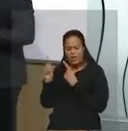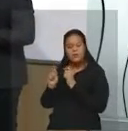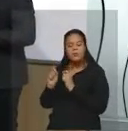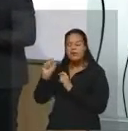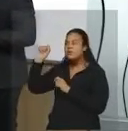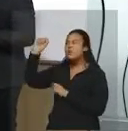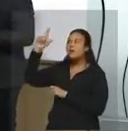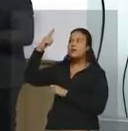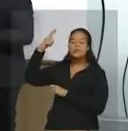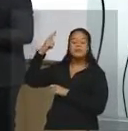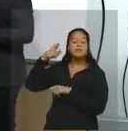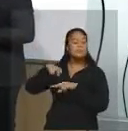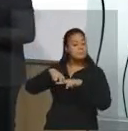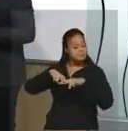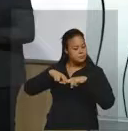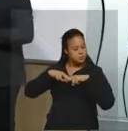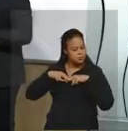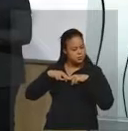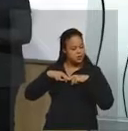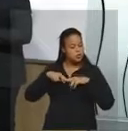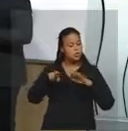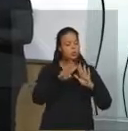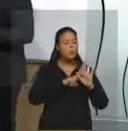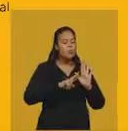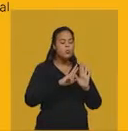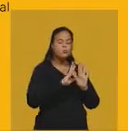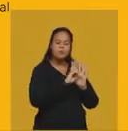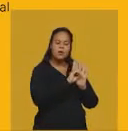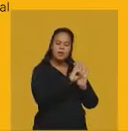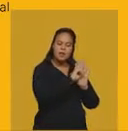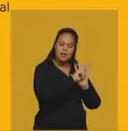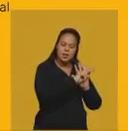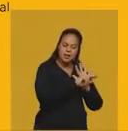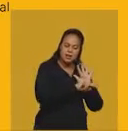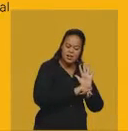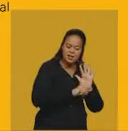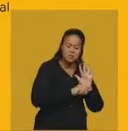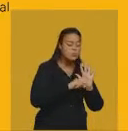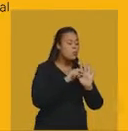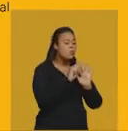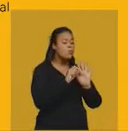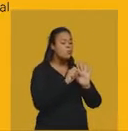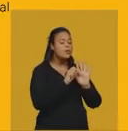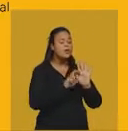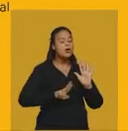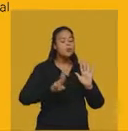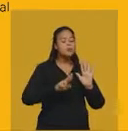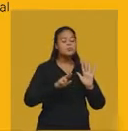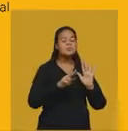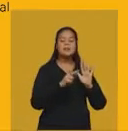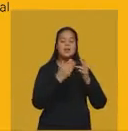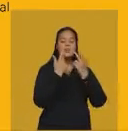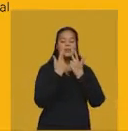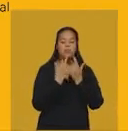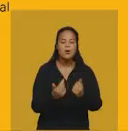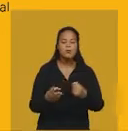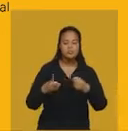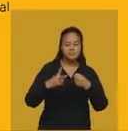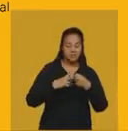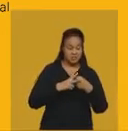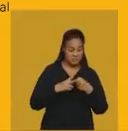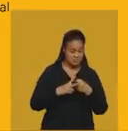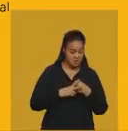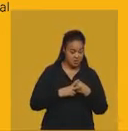nós utilizamos aqui, os recursos, é o texto, é o recurso da linguagem verbal e da linguagem